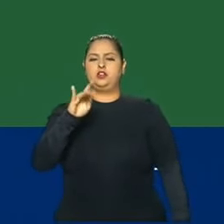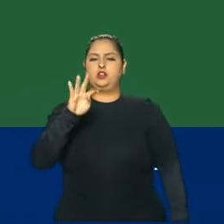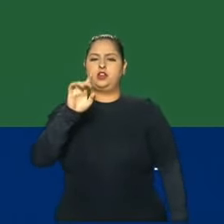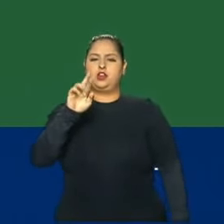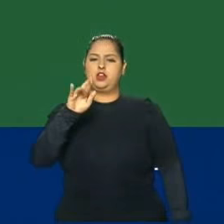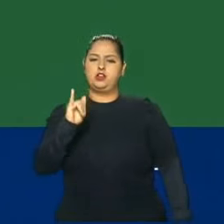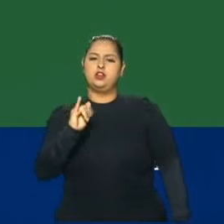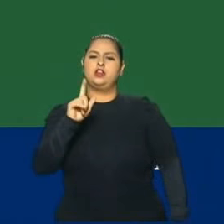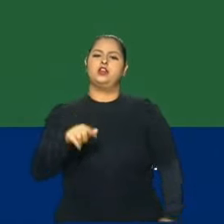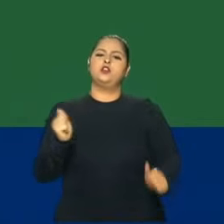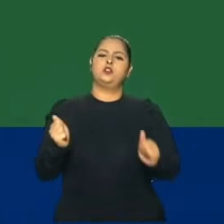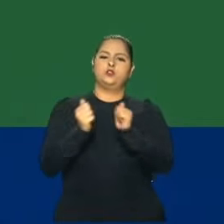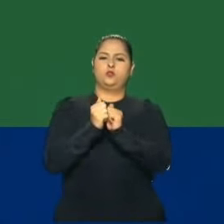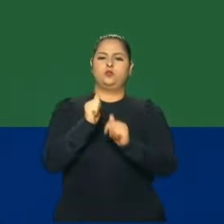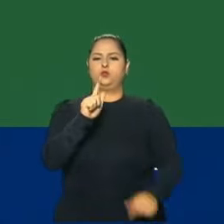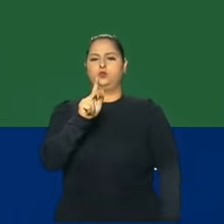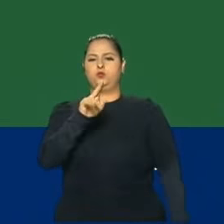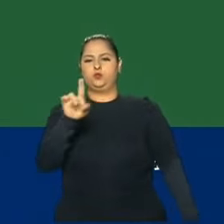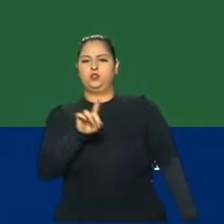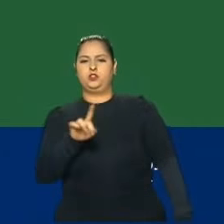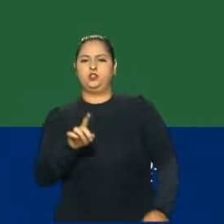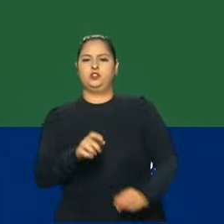7 cordas.